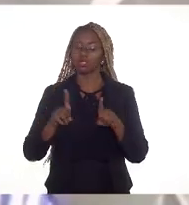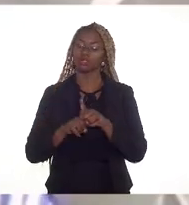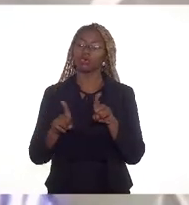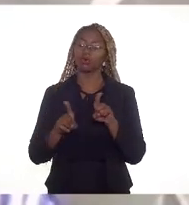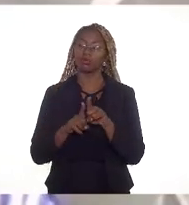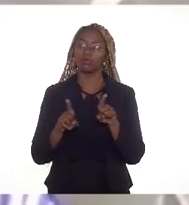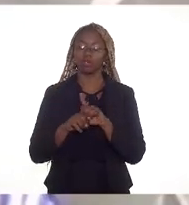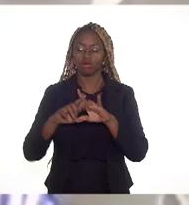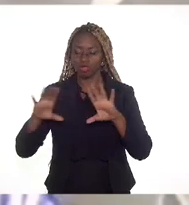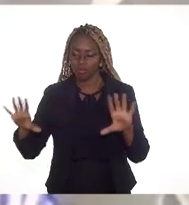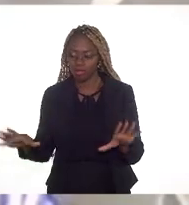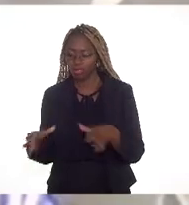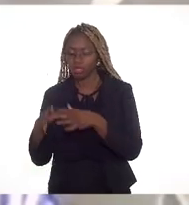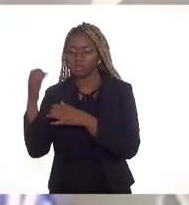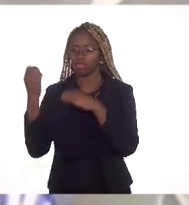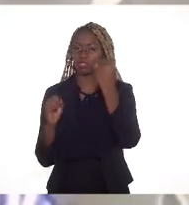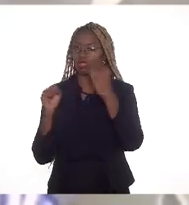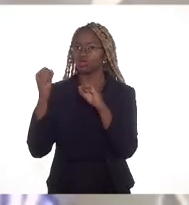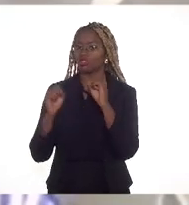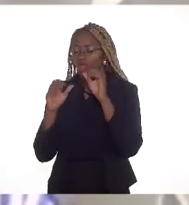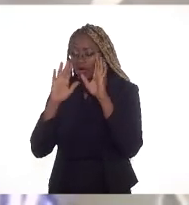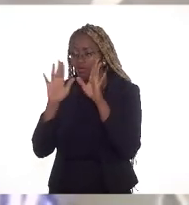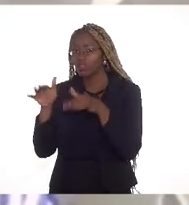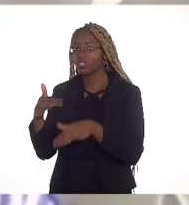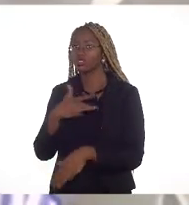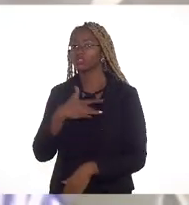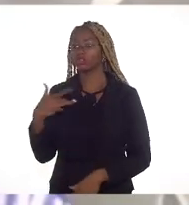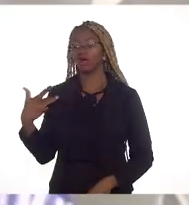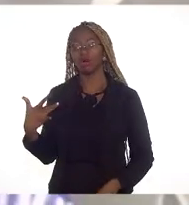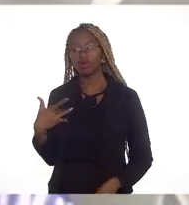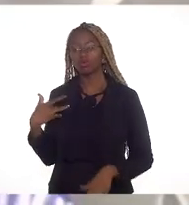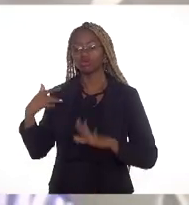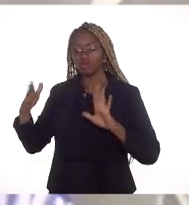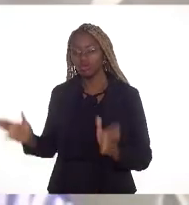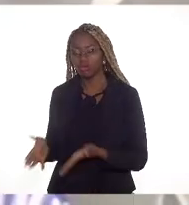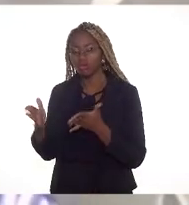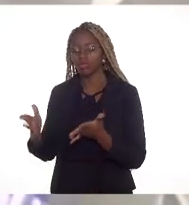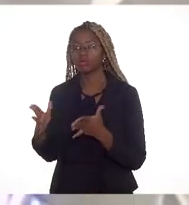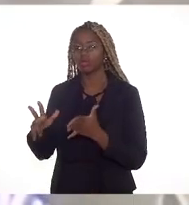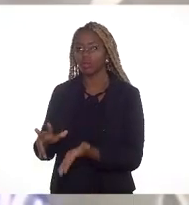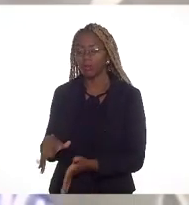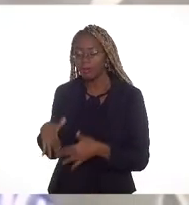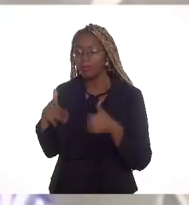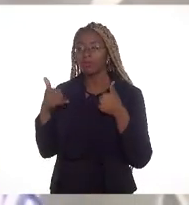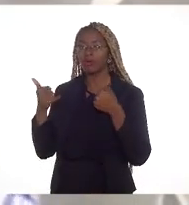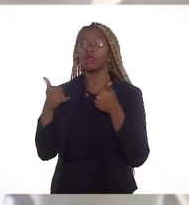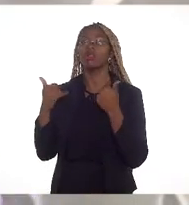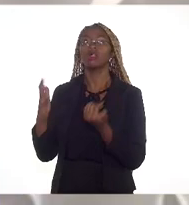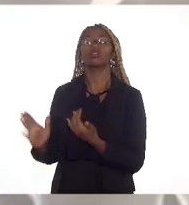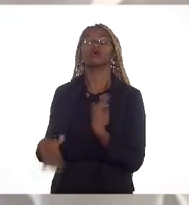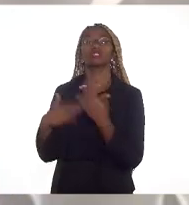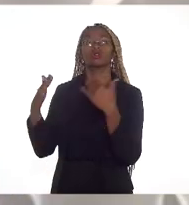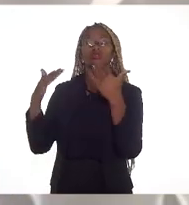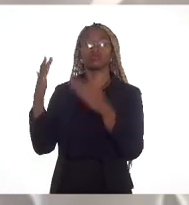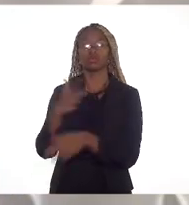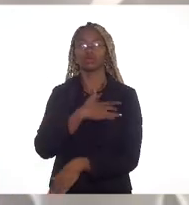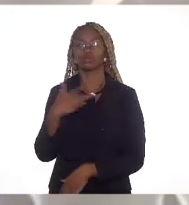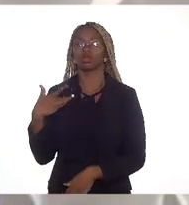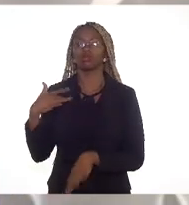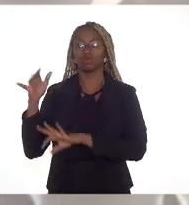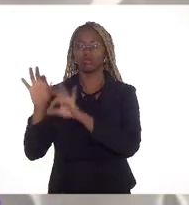complexo industrial da saúde, pensar exatamente no fortalecimento da saúde como um projeto